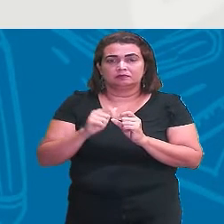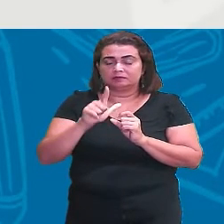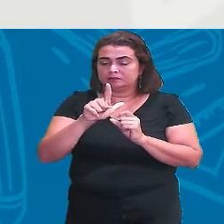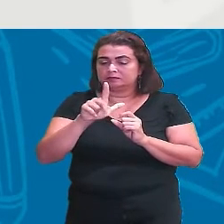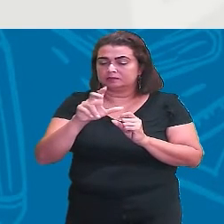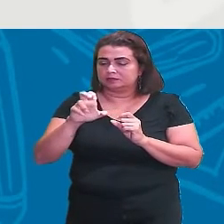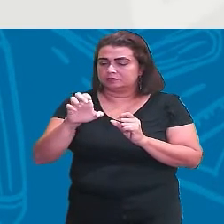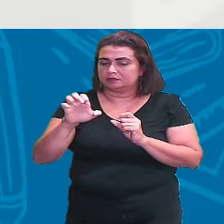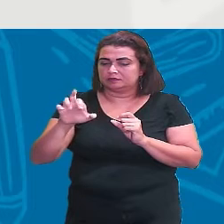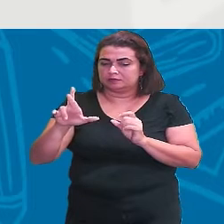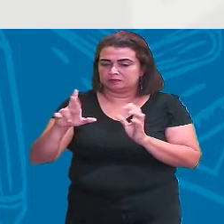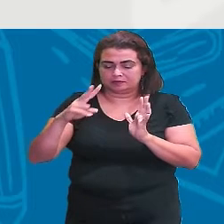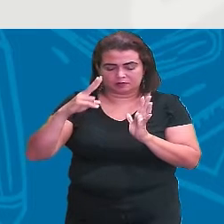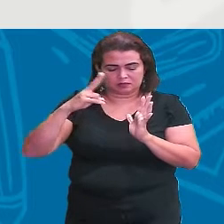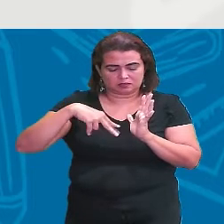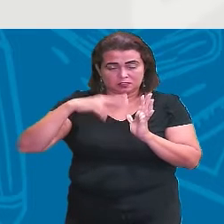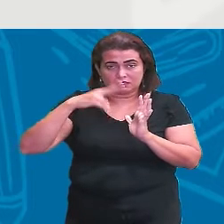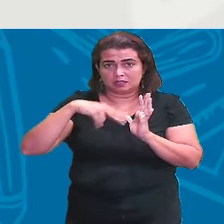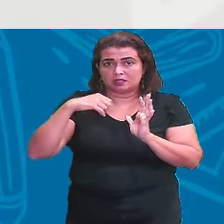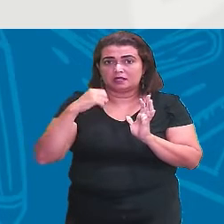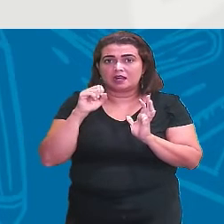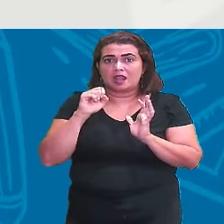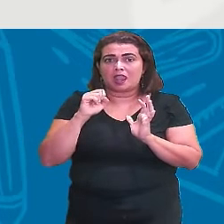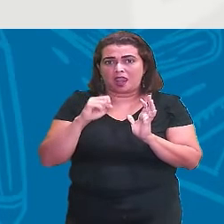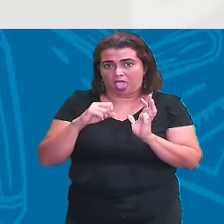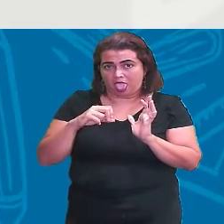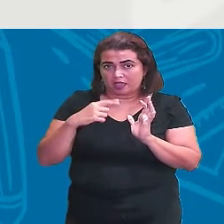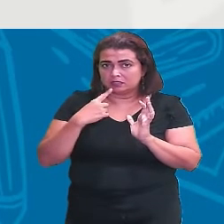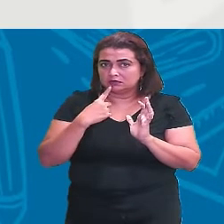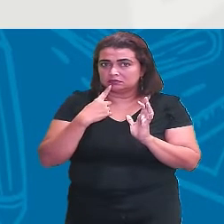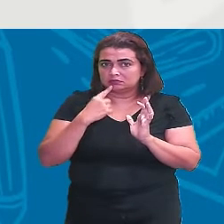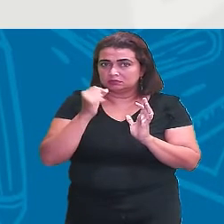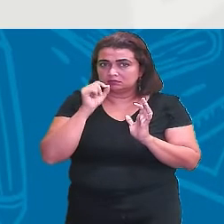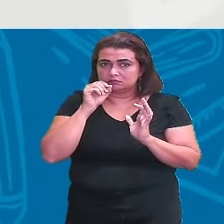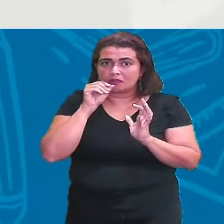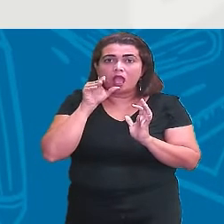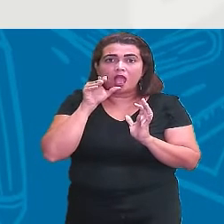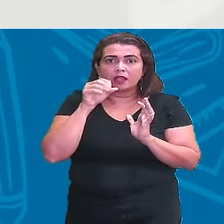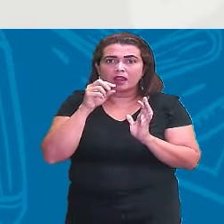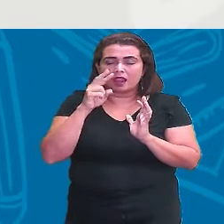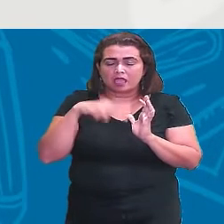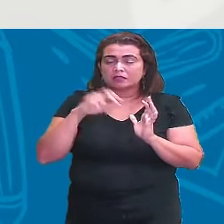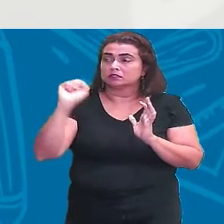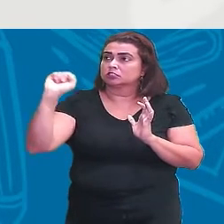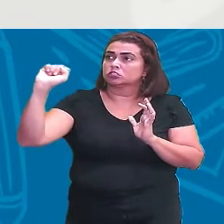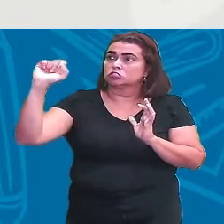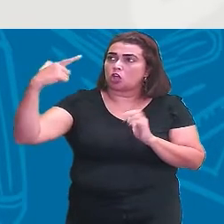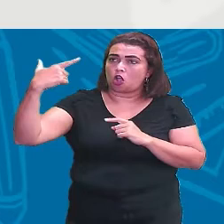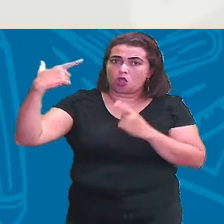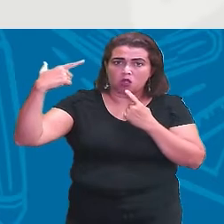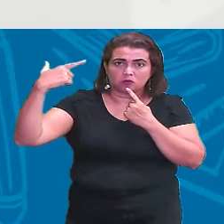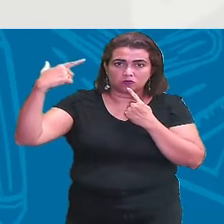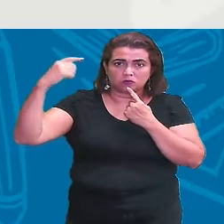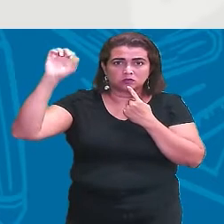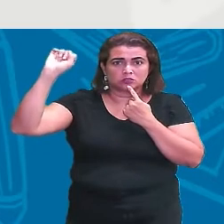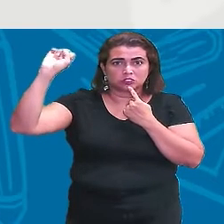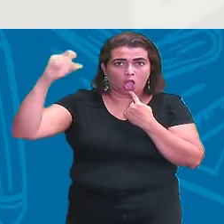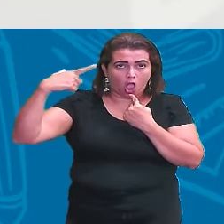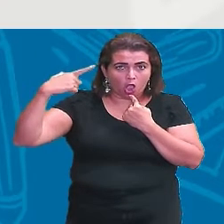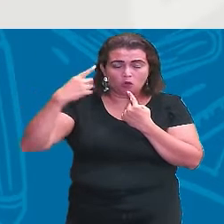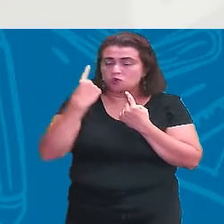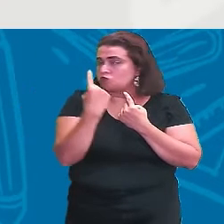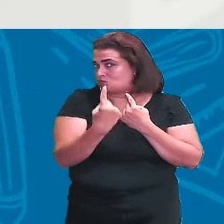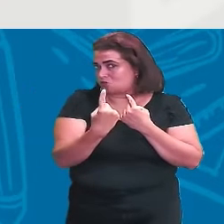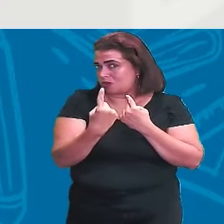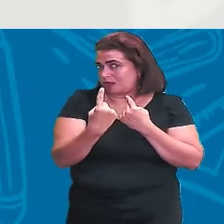boca quantas vezes? Ler. Apenas uma, não foi? Sol. Também, só uma vez.